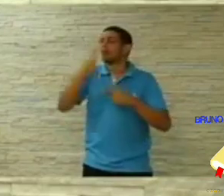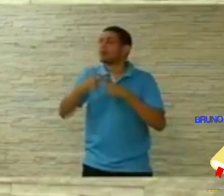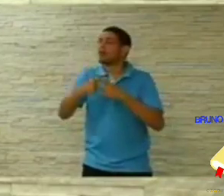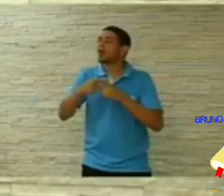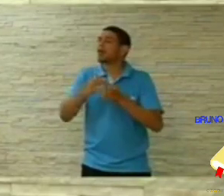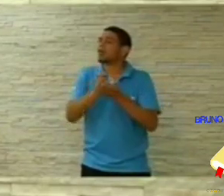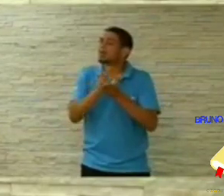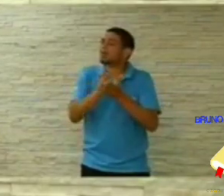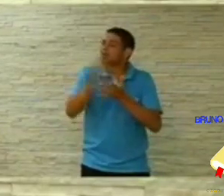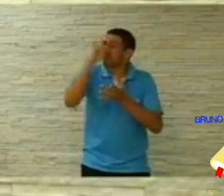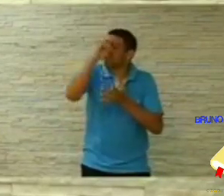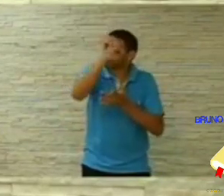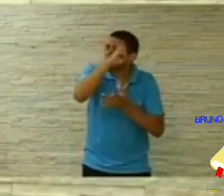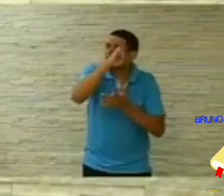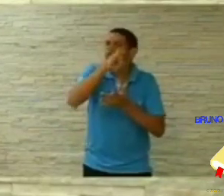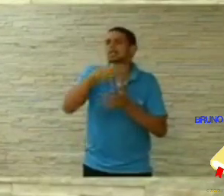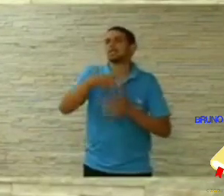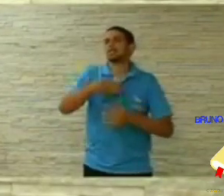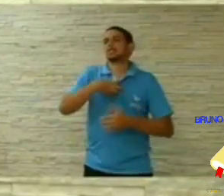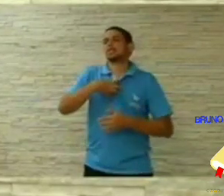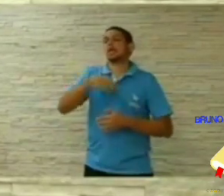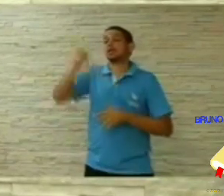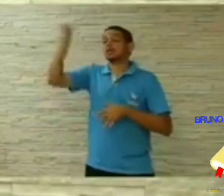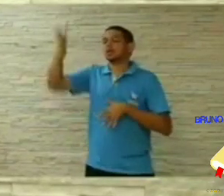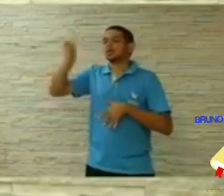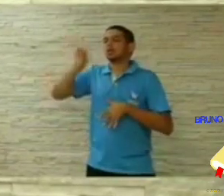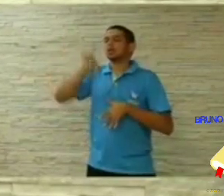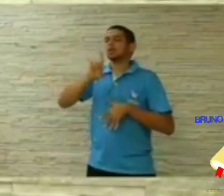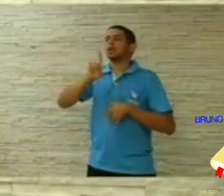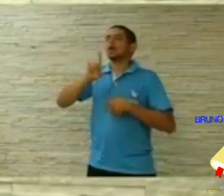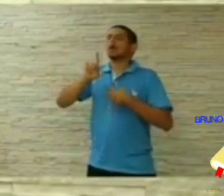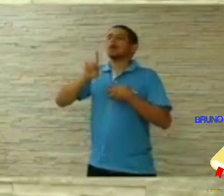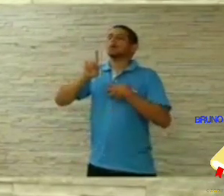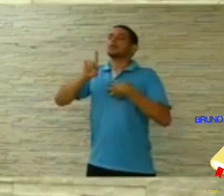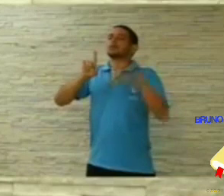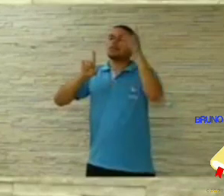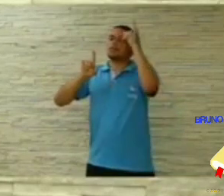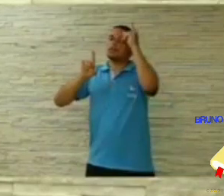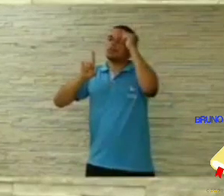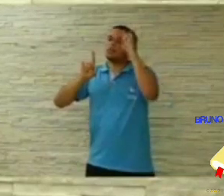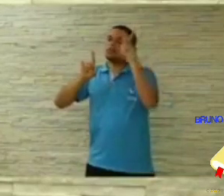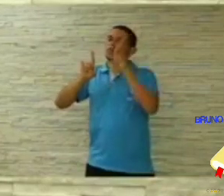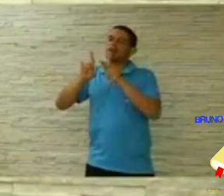lado, secando as nossas lágrimas e nos amparando com os seus braços.